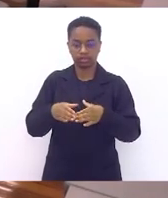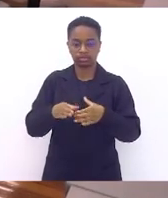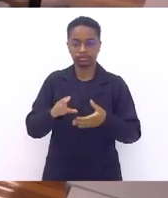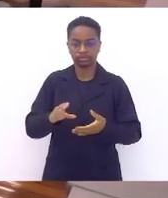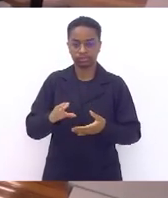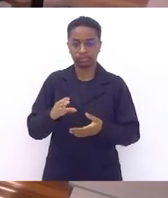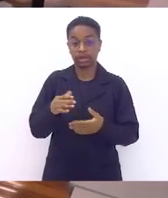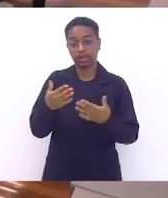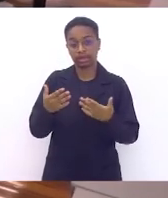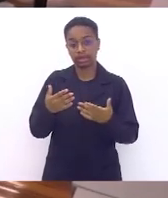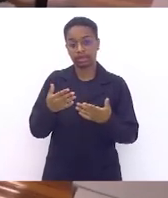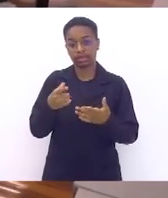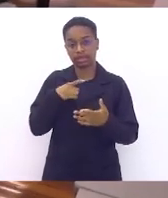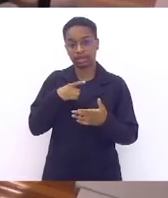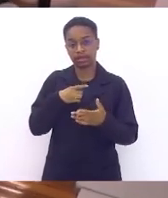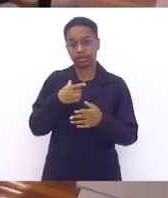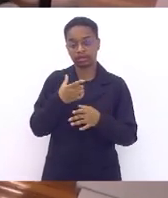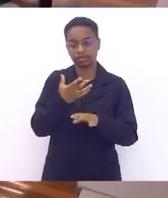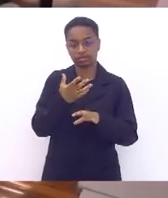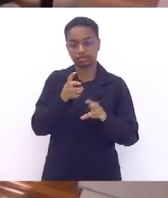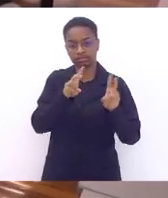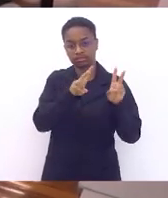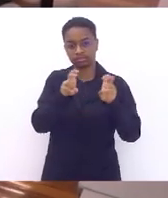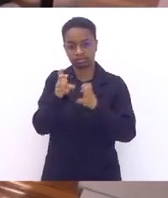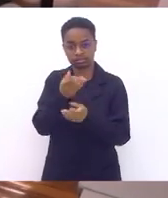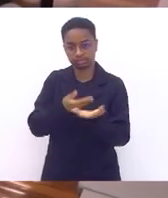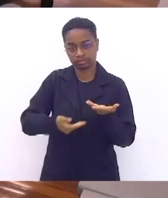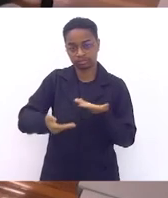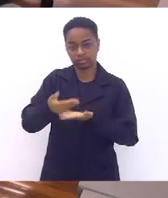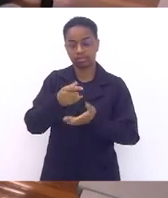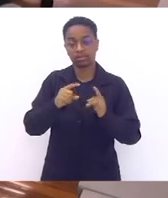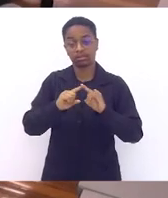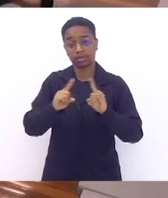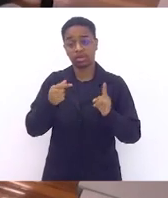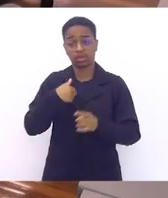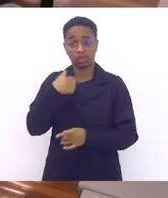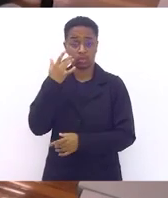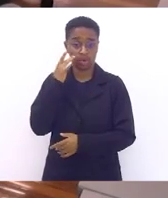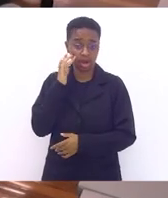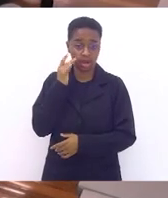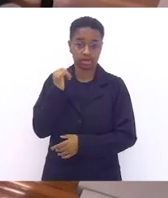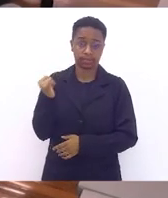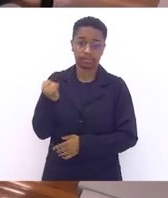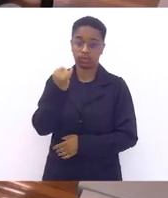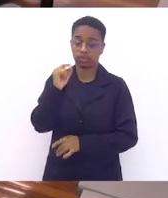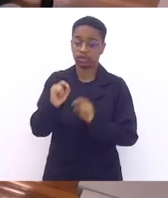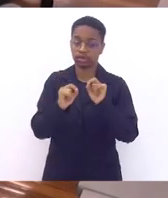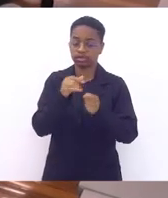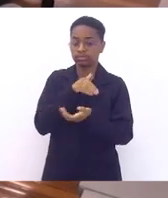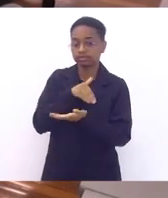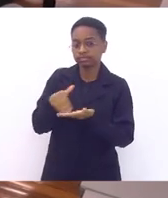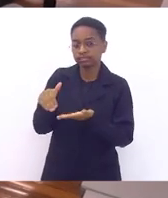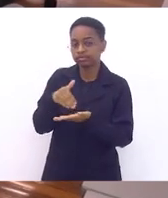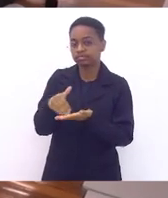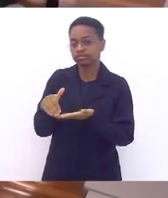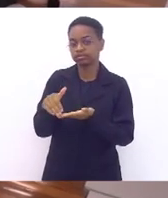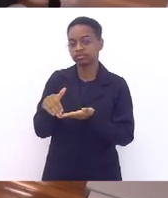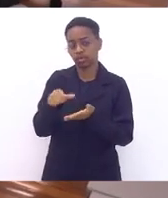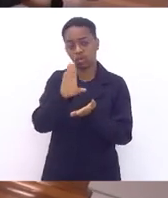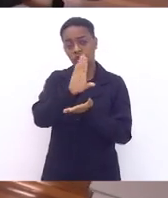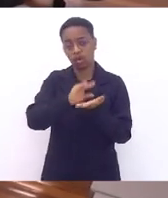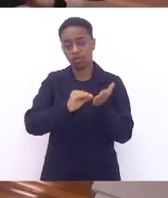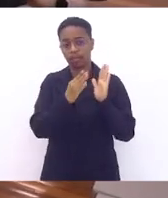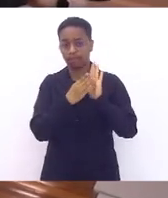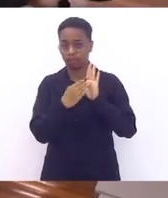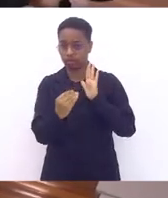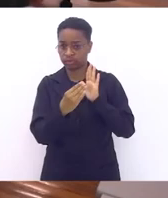Conselho Estadual de Tuberculose ou não, eu acho que é pertinente que a secretaria reproduza esse